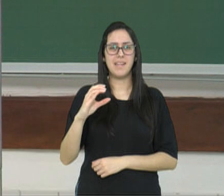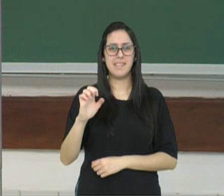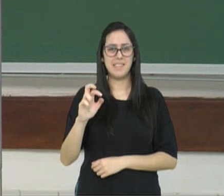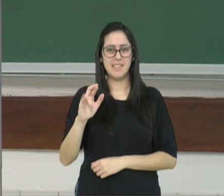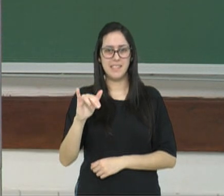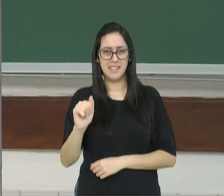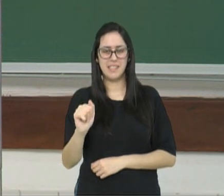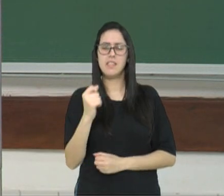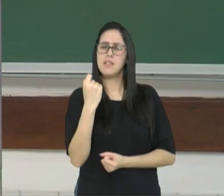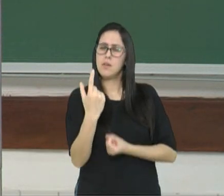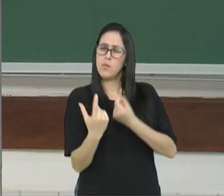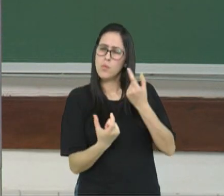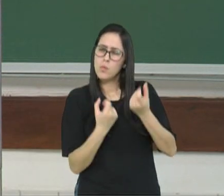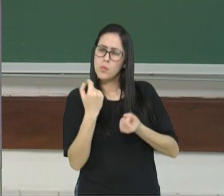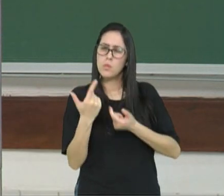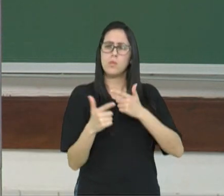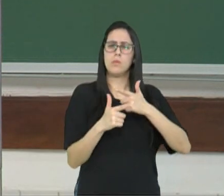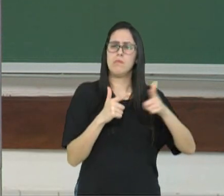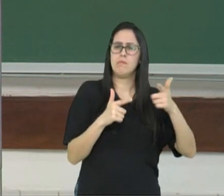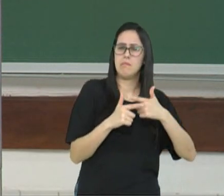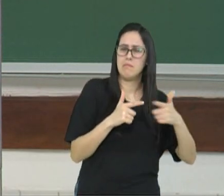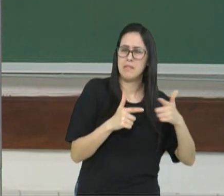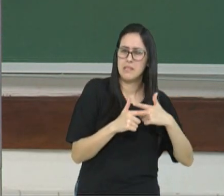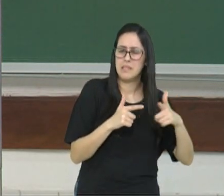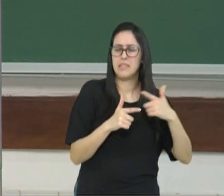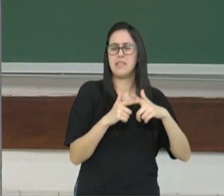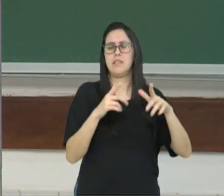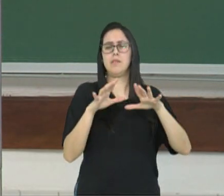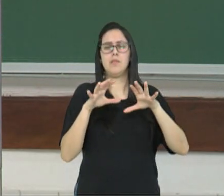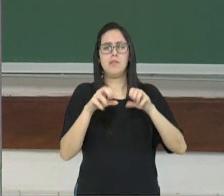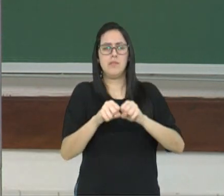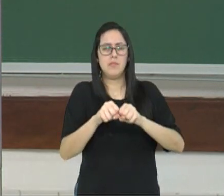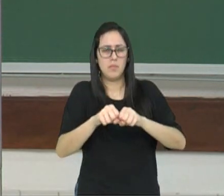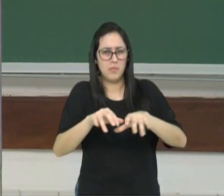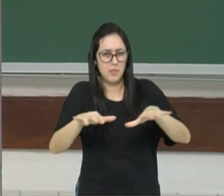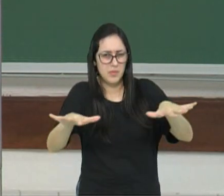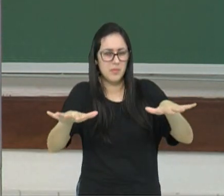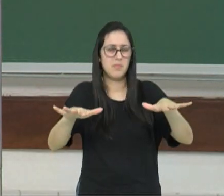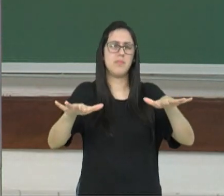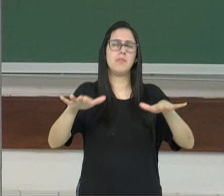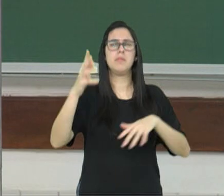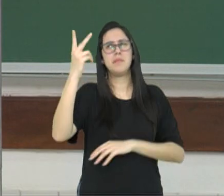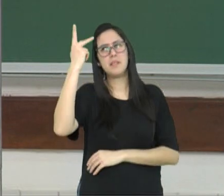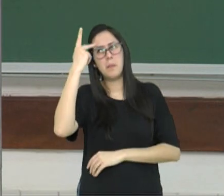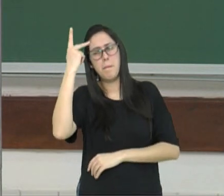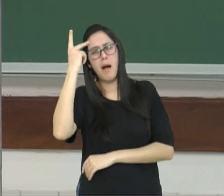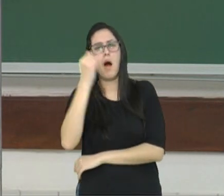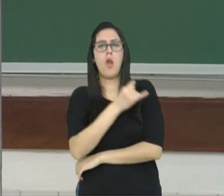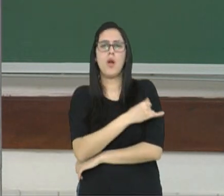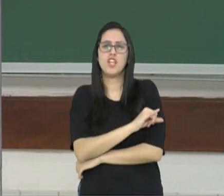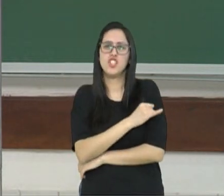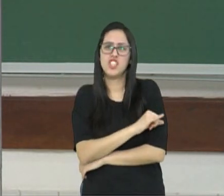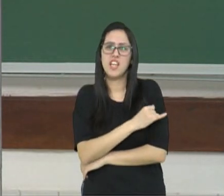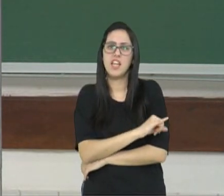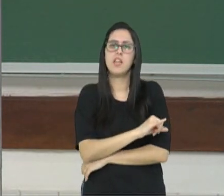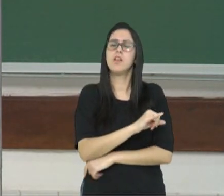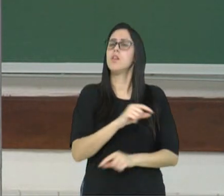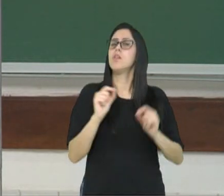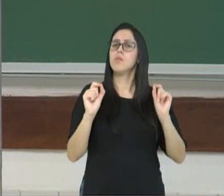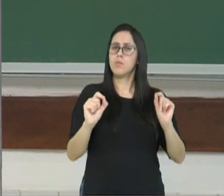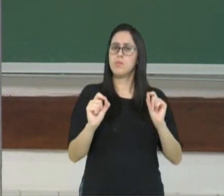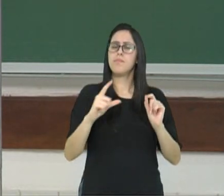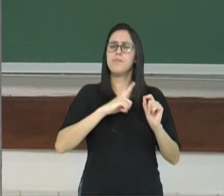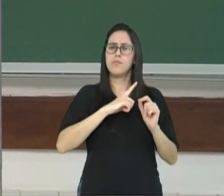no início dessa colonização europeia, principalmente no estado de São Paulo, no Rio de Janeiro. Mesmo aqui, nessa região mais